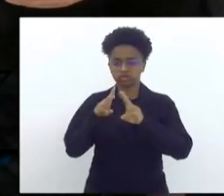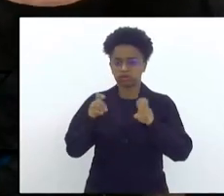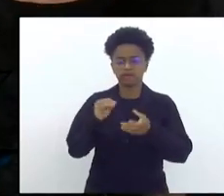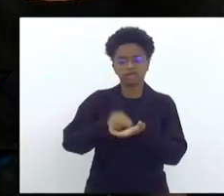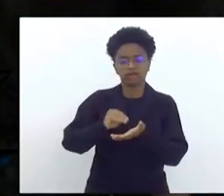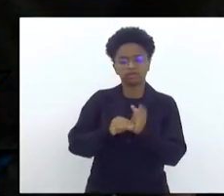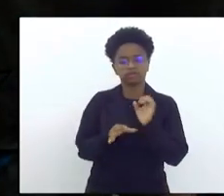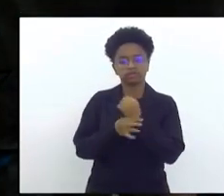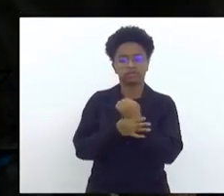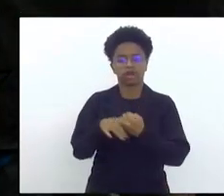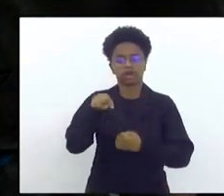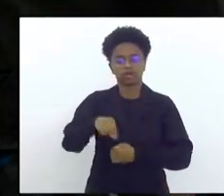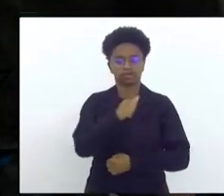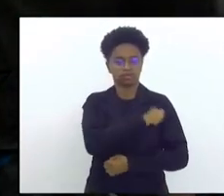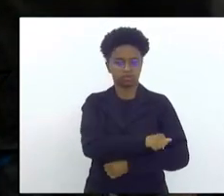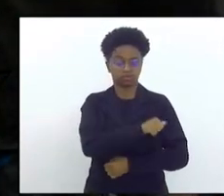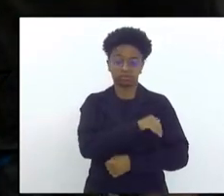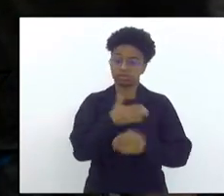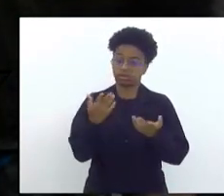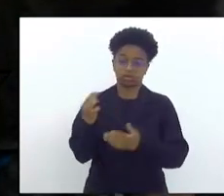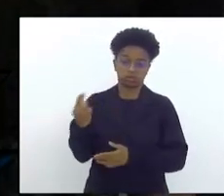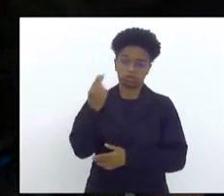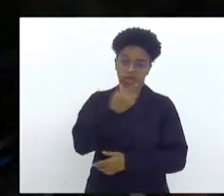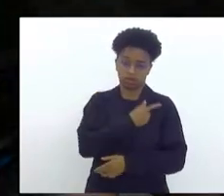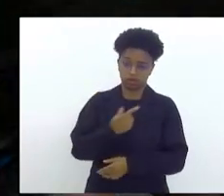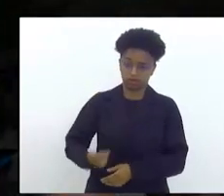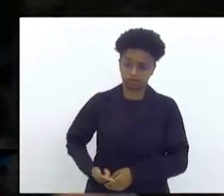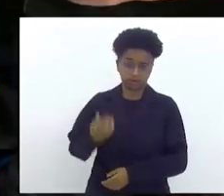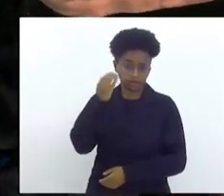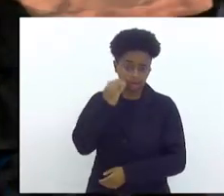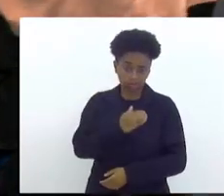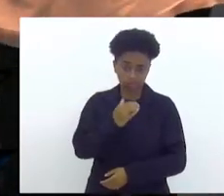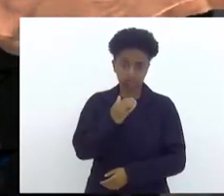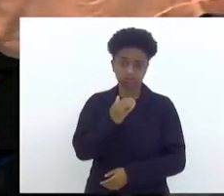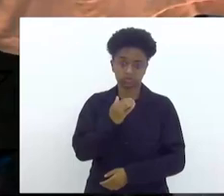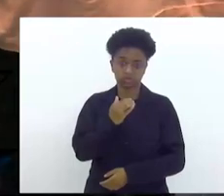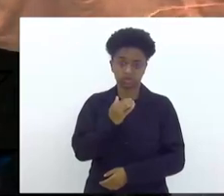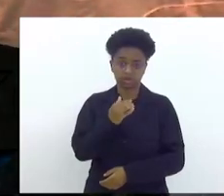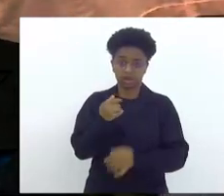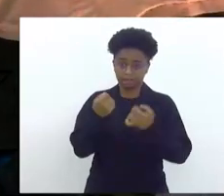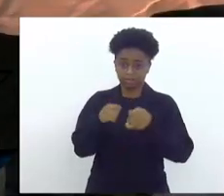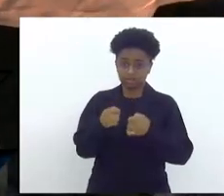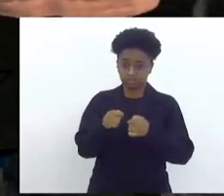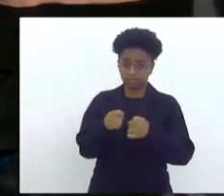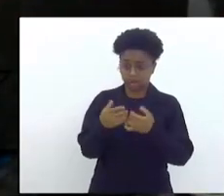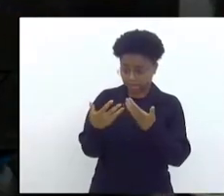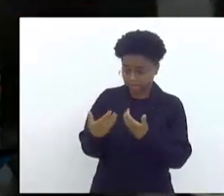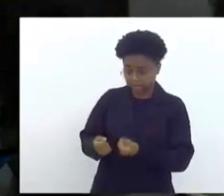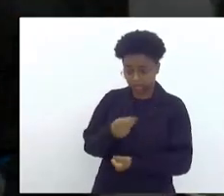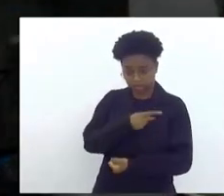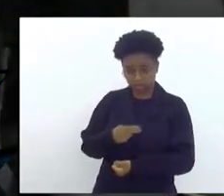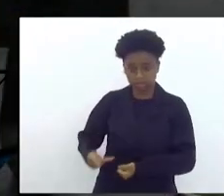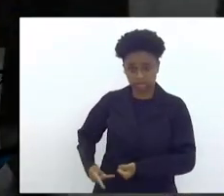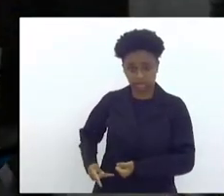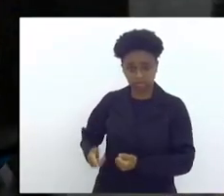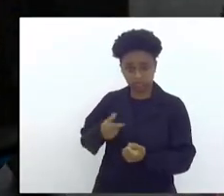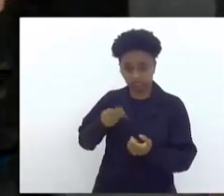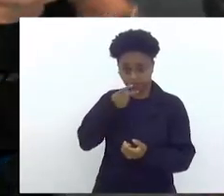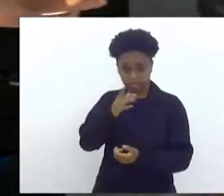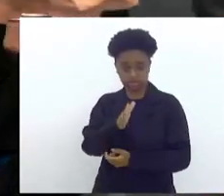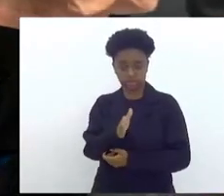no estado do Rio de Janeiro e não é possível que o governador Cláudio Castro que teve que ouvir do presidente tudo isso que eu tô falando aqui agora